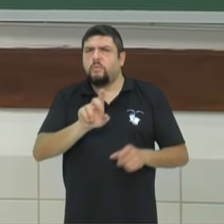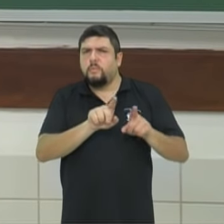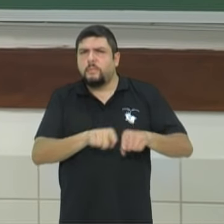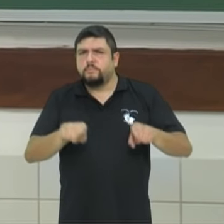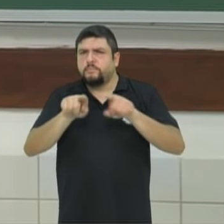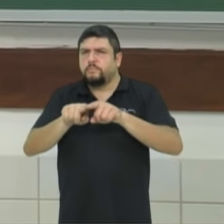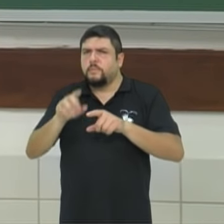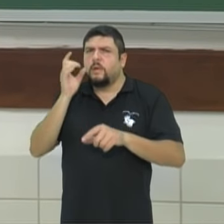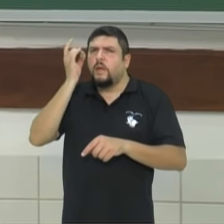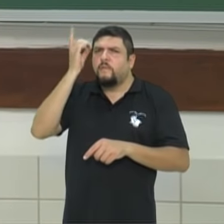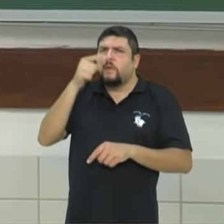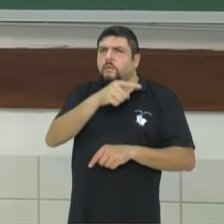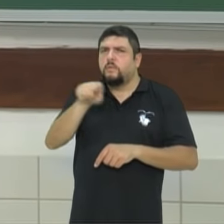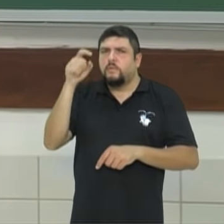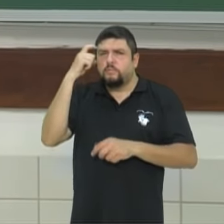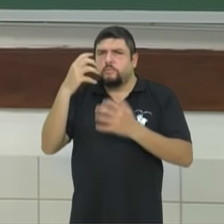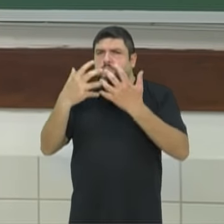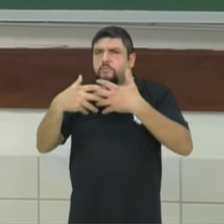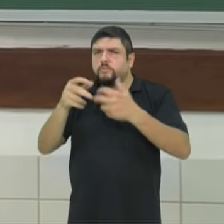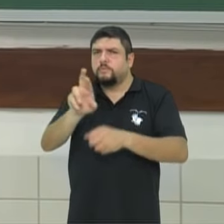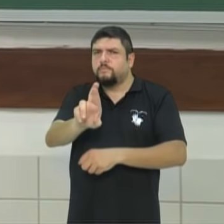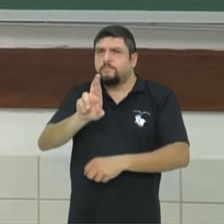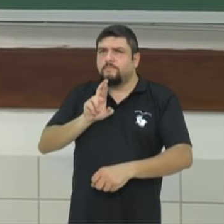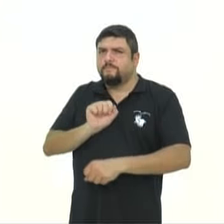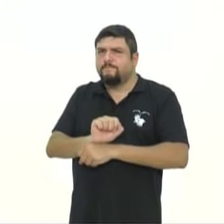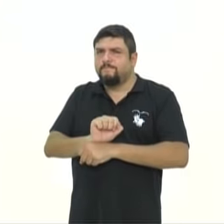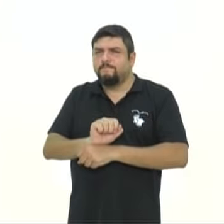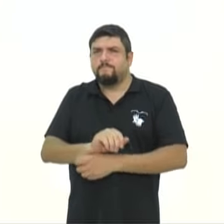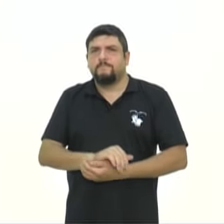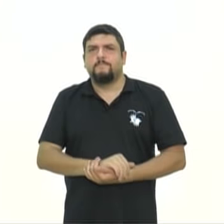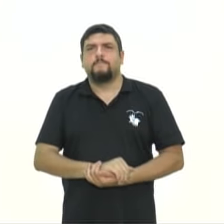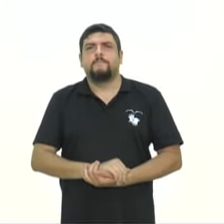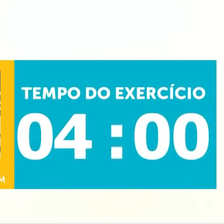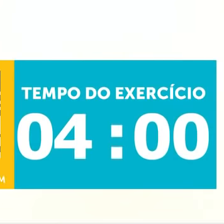deixar vocês pensando e elaborando a resposta e a gente retorna.